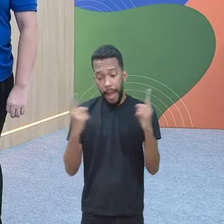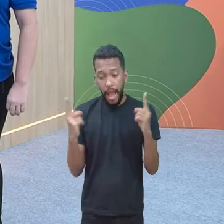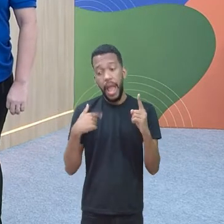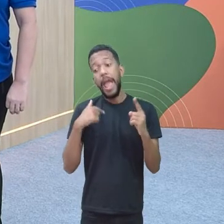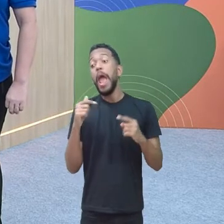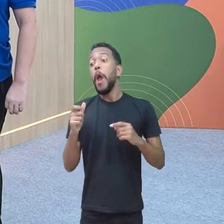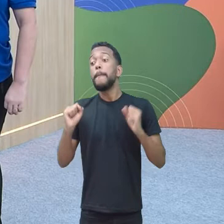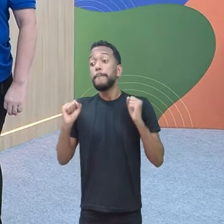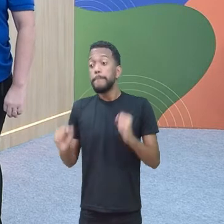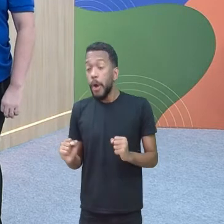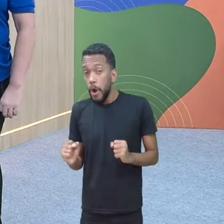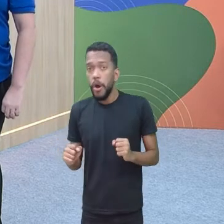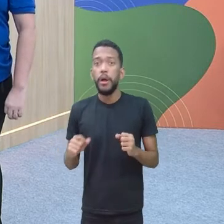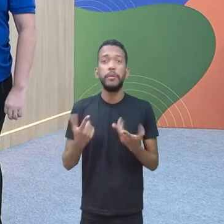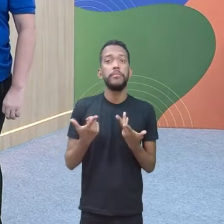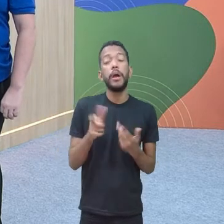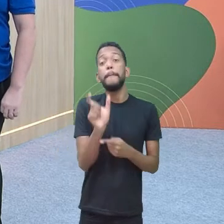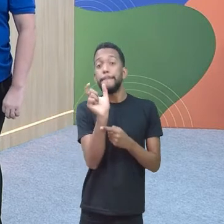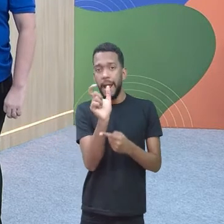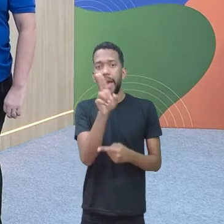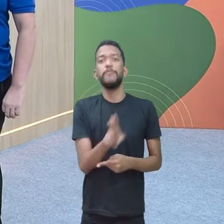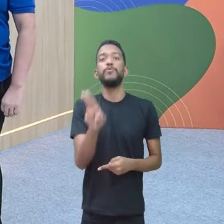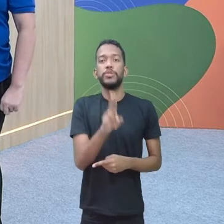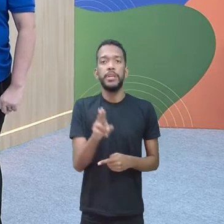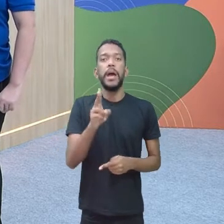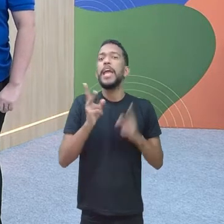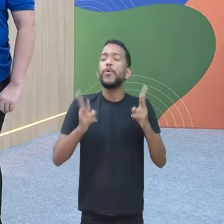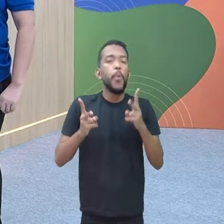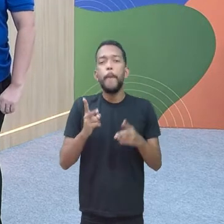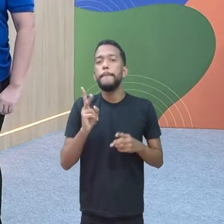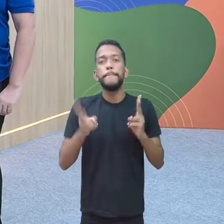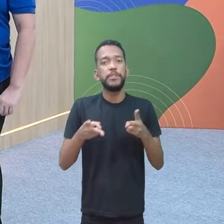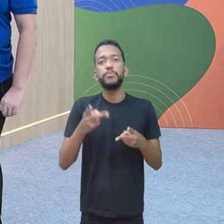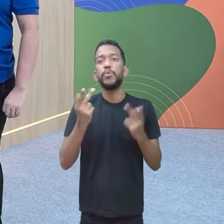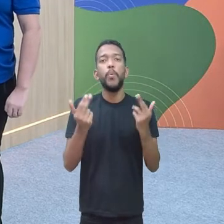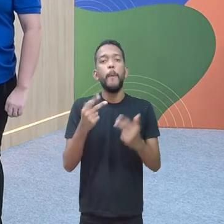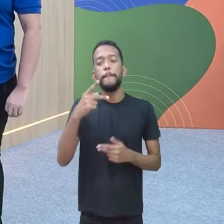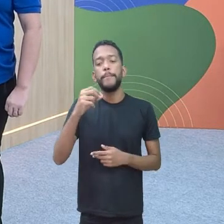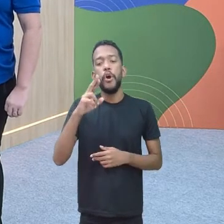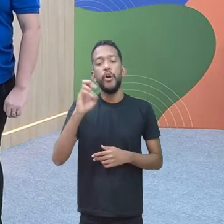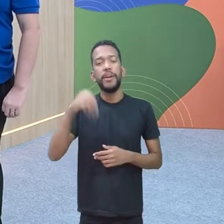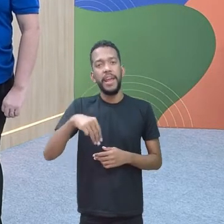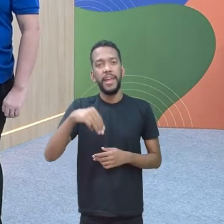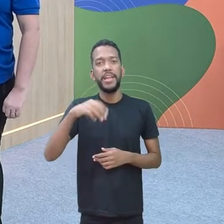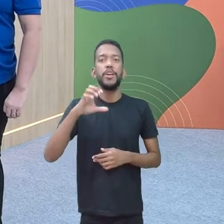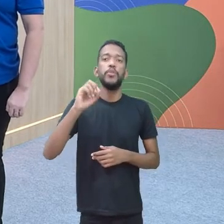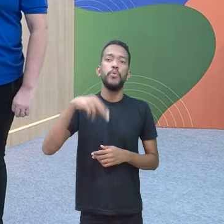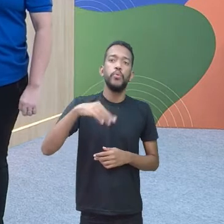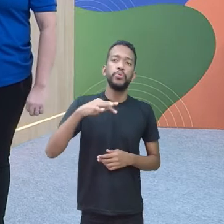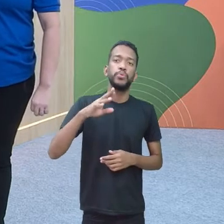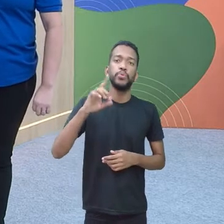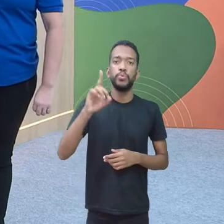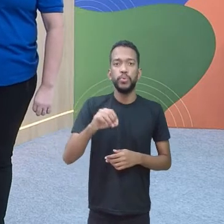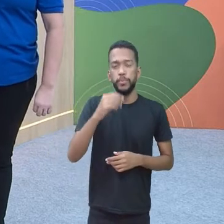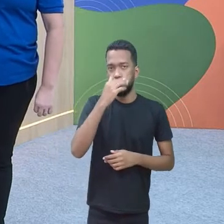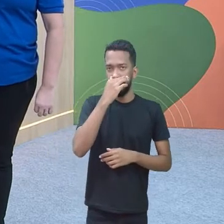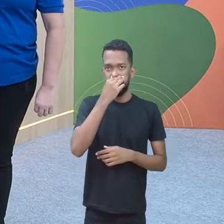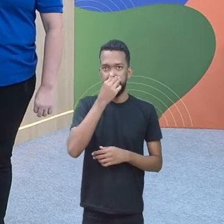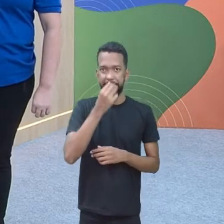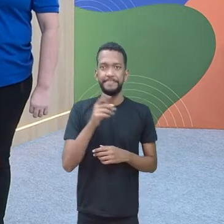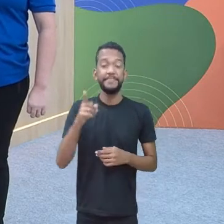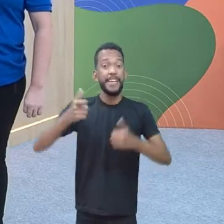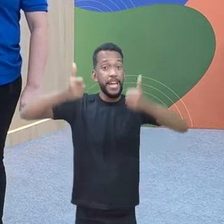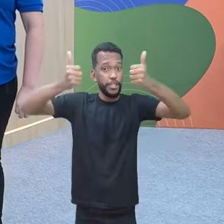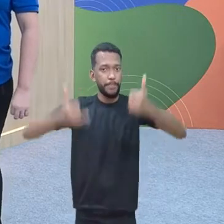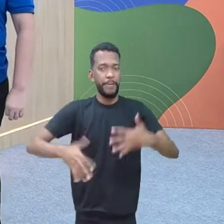Poderia, porém, contudo, não é? Não passei. Vamos lá. Nas